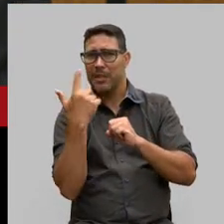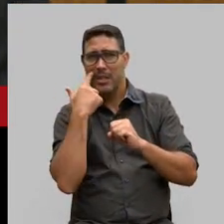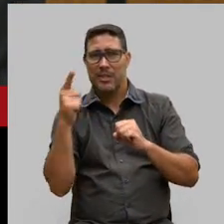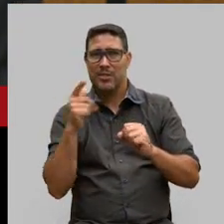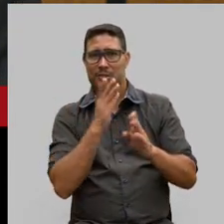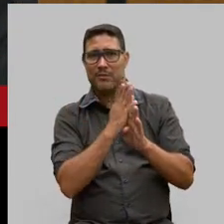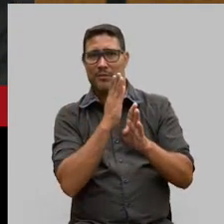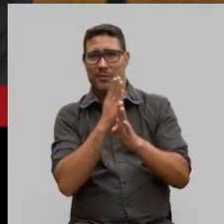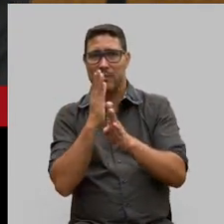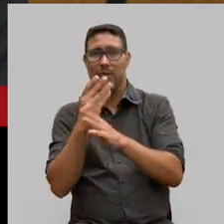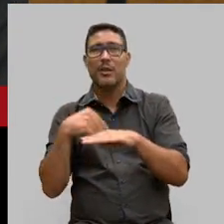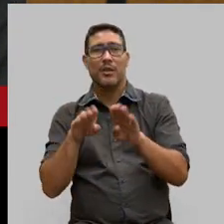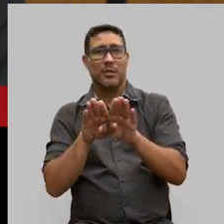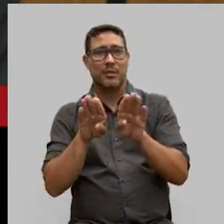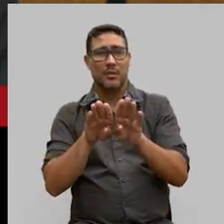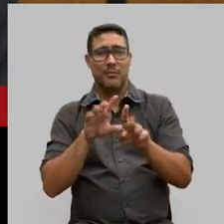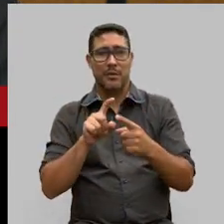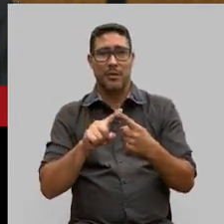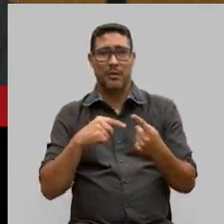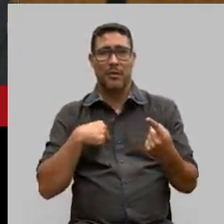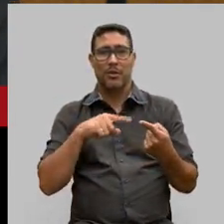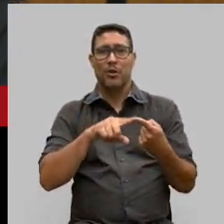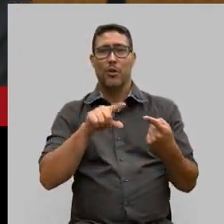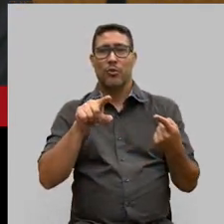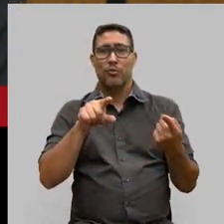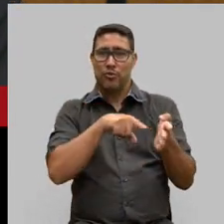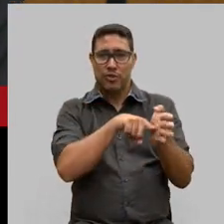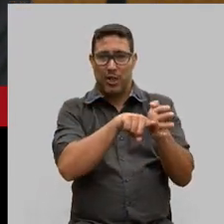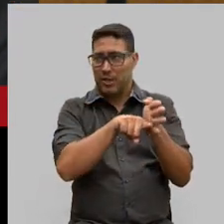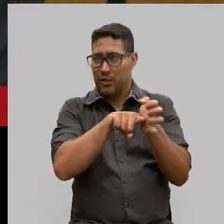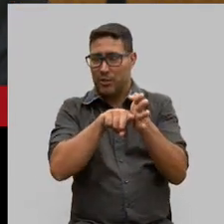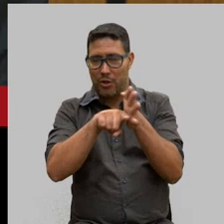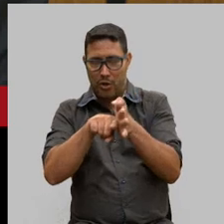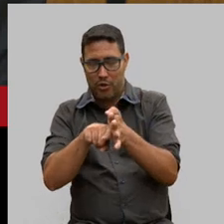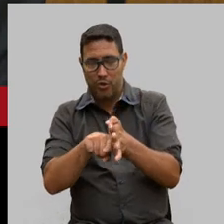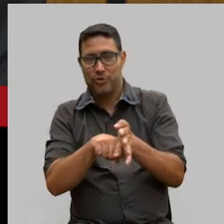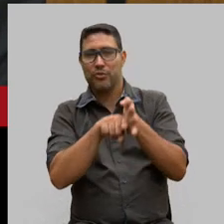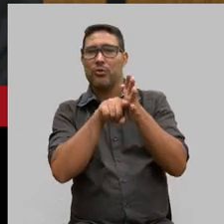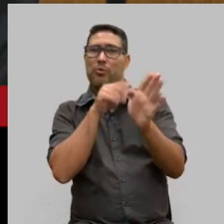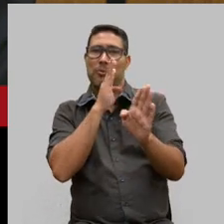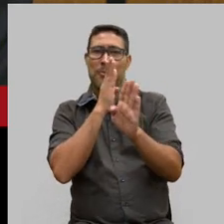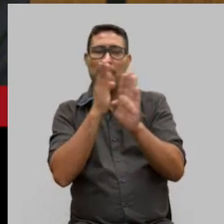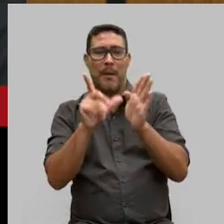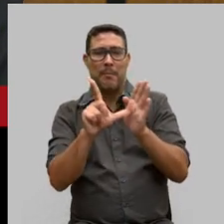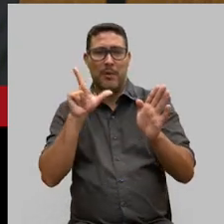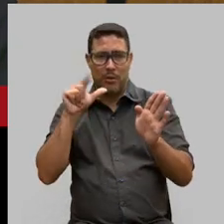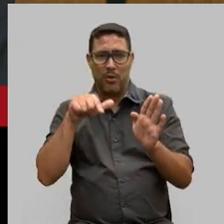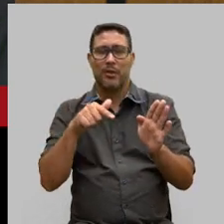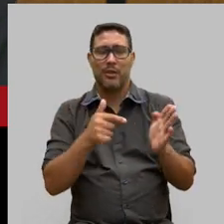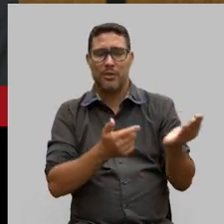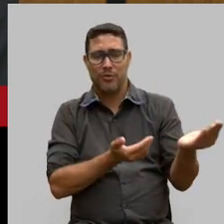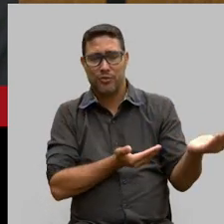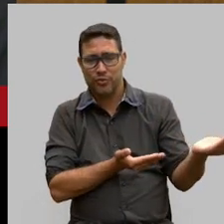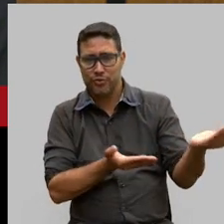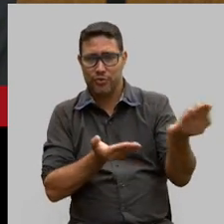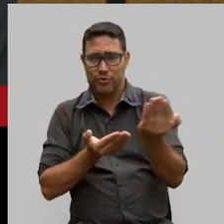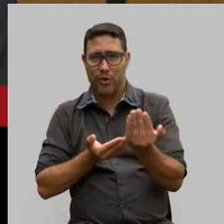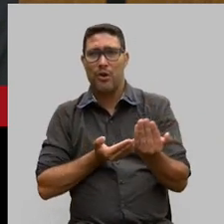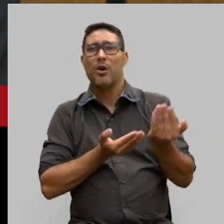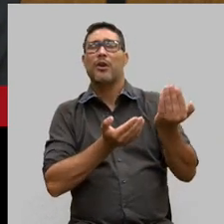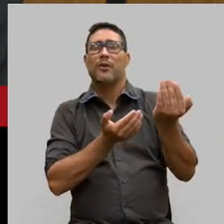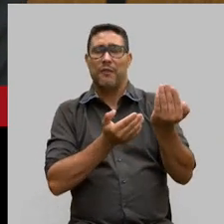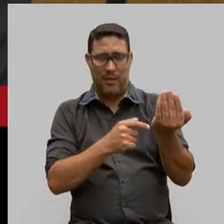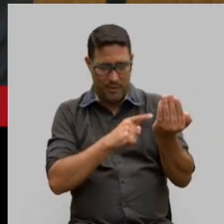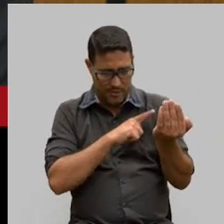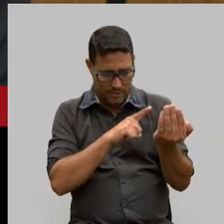e e mais eh das crianças mais jovens ainda eh com o diagnóstico